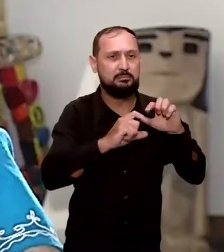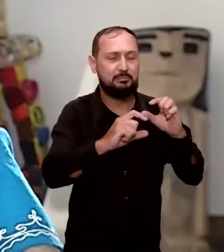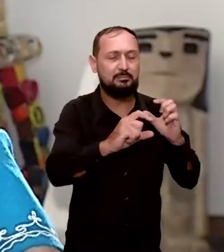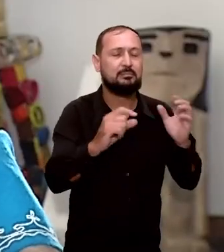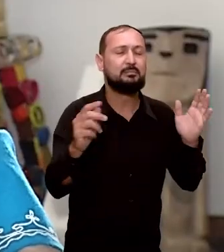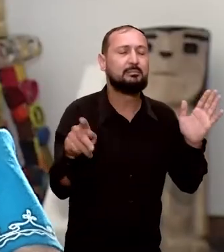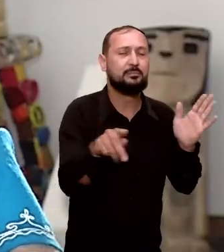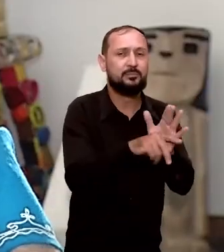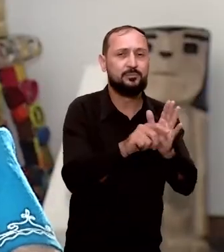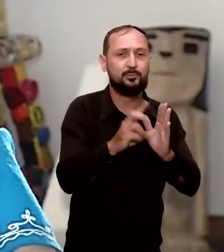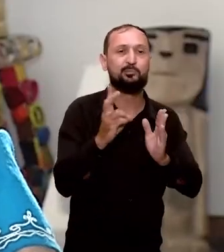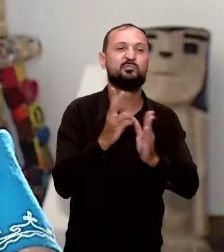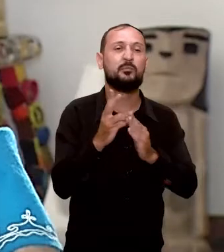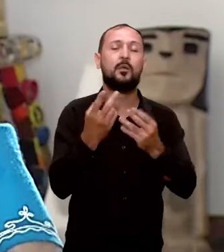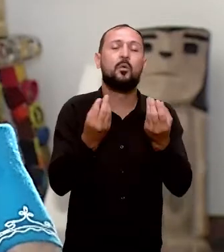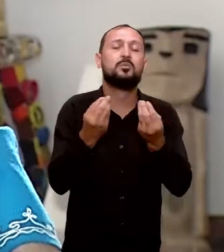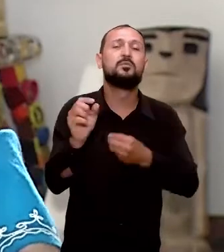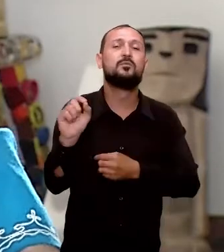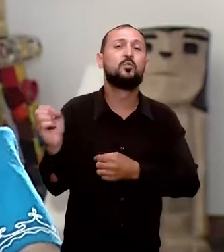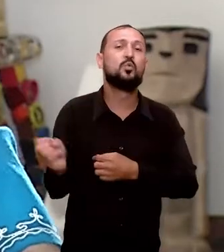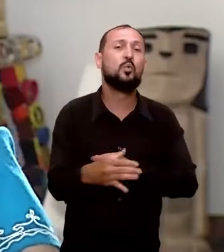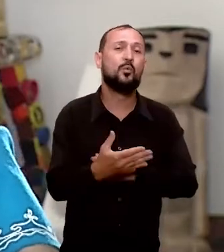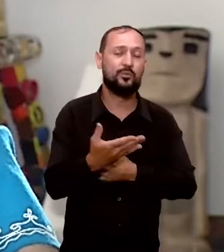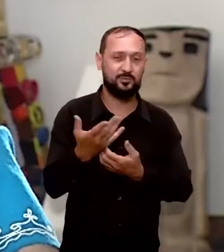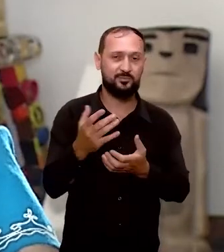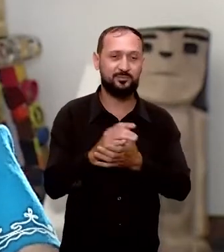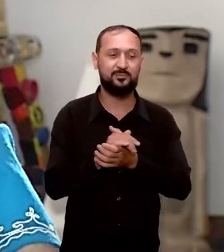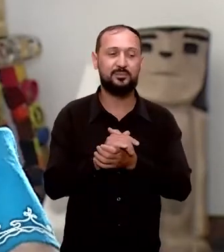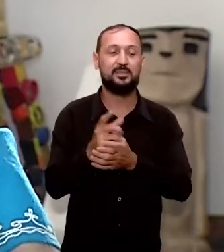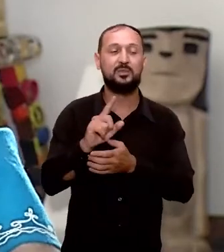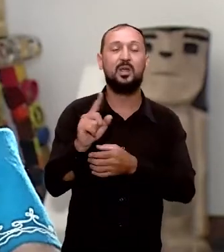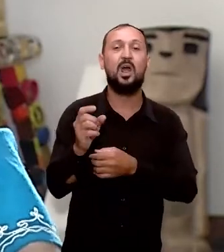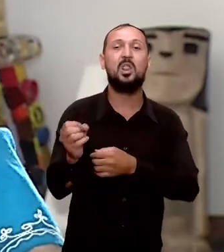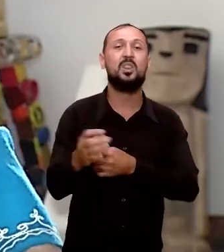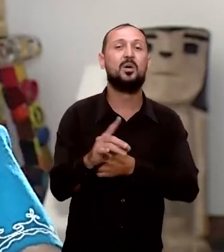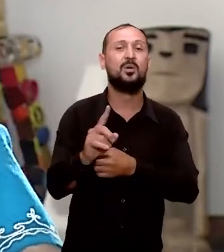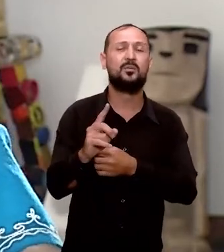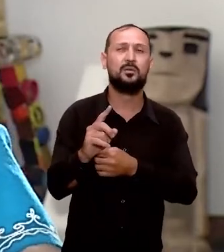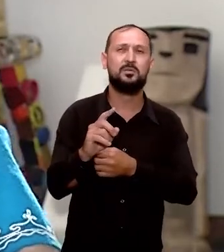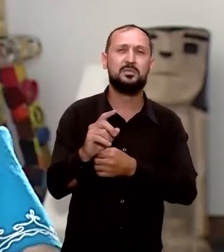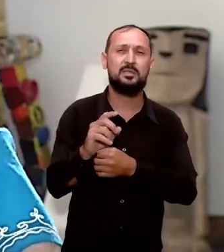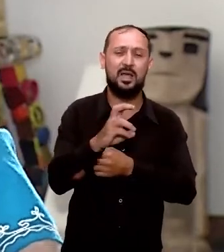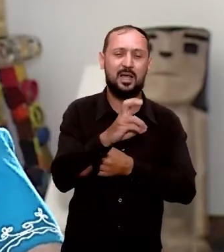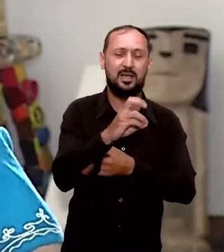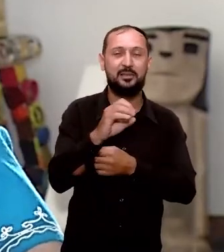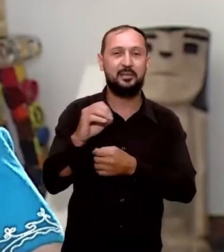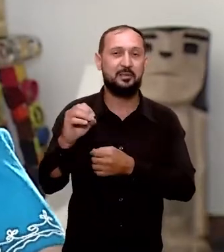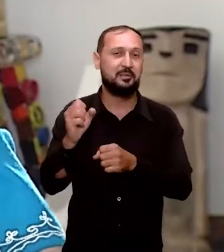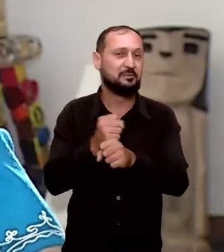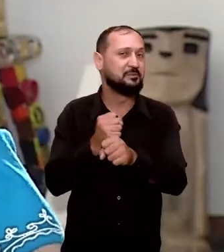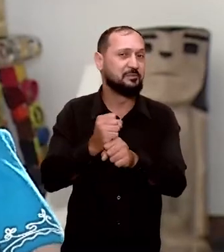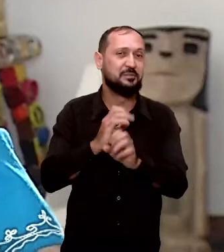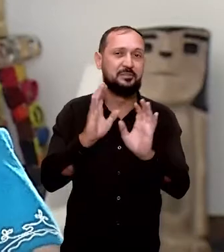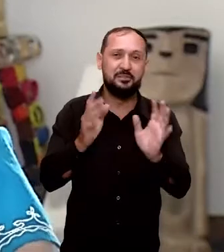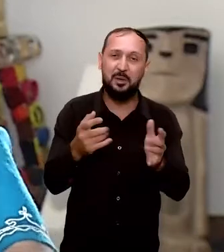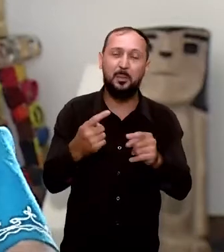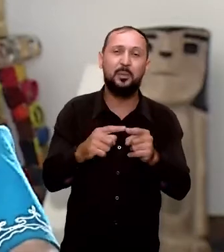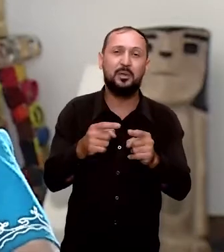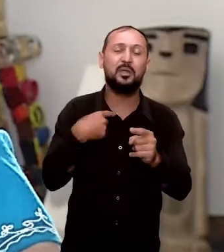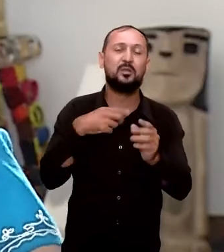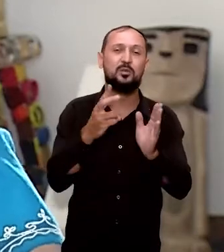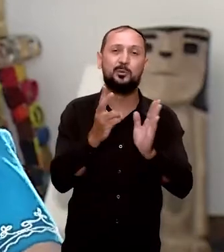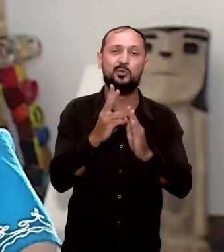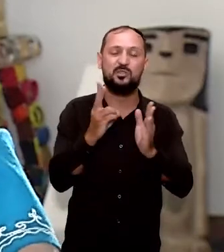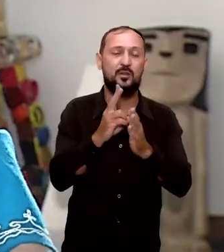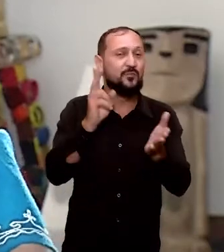né? Então era como se aquilo fosse uma novidade, e não é uma novidade há mais de 500 anos, né? Porque